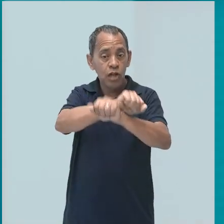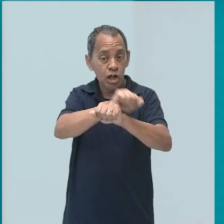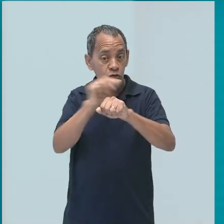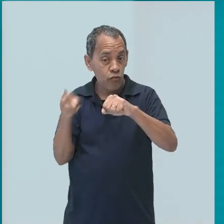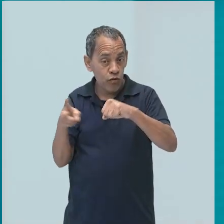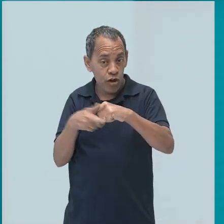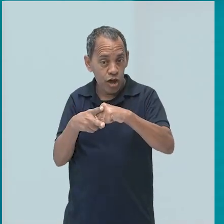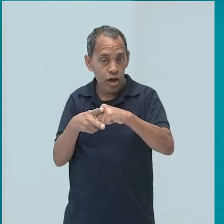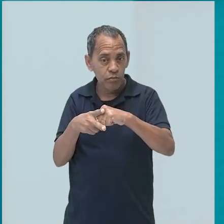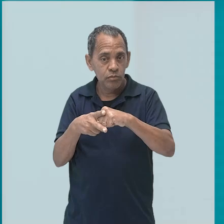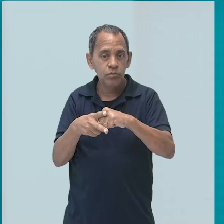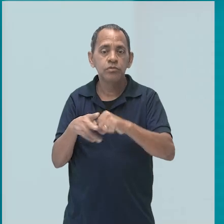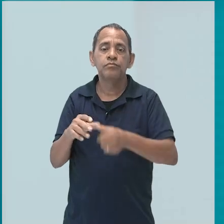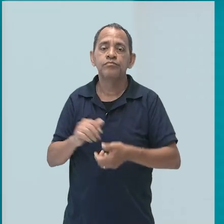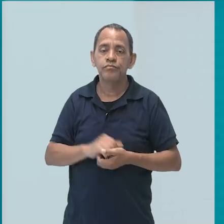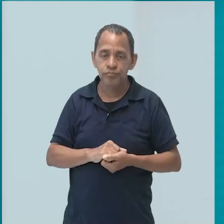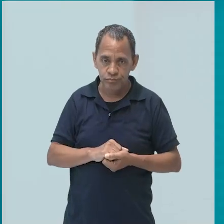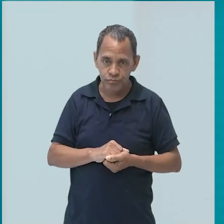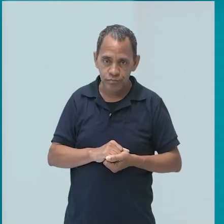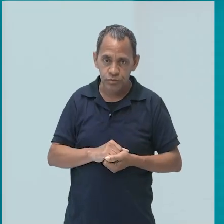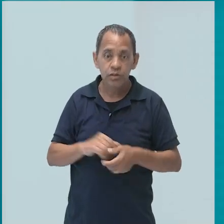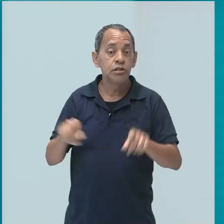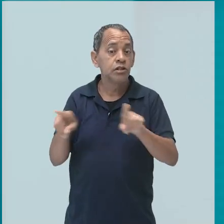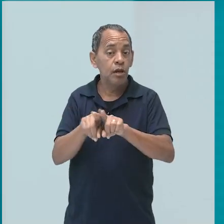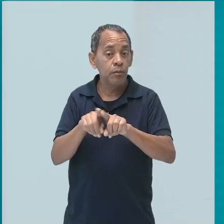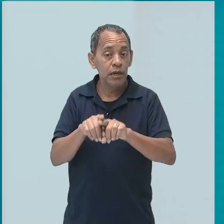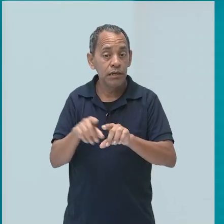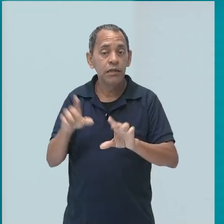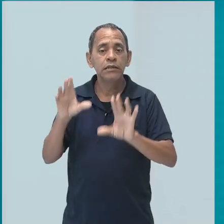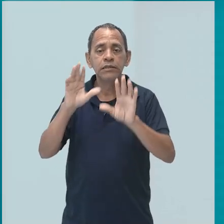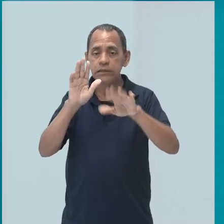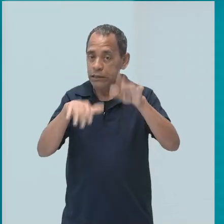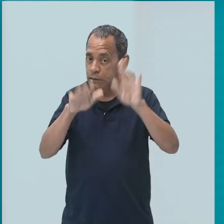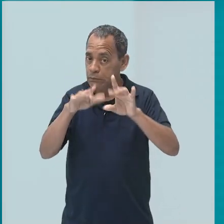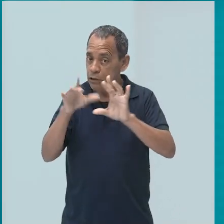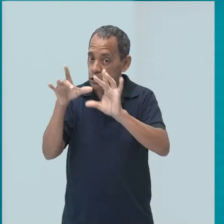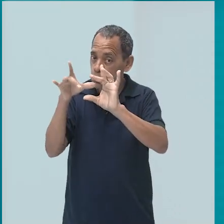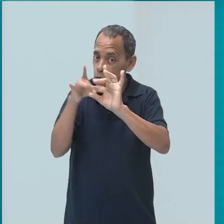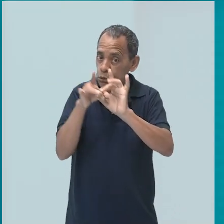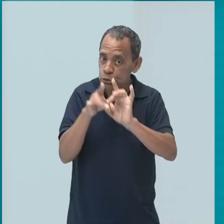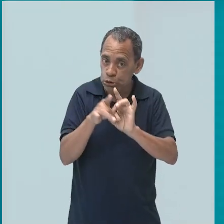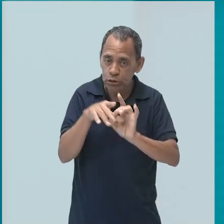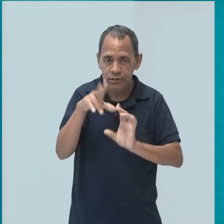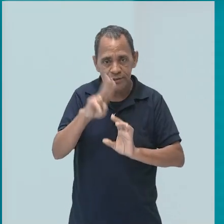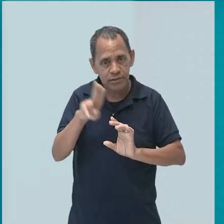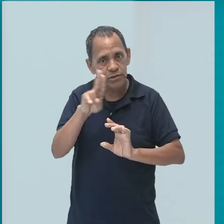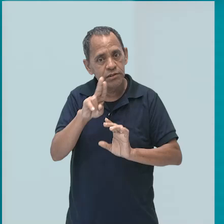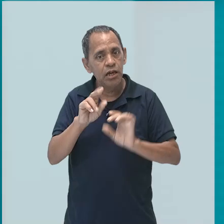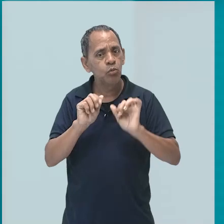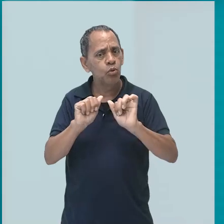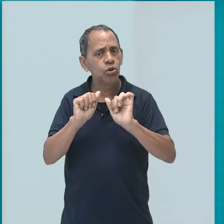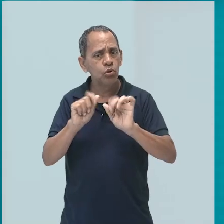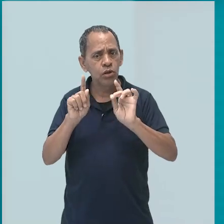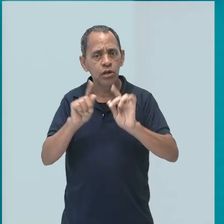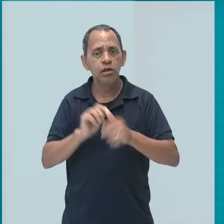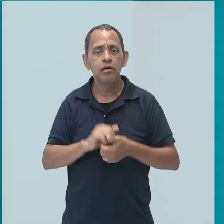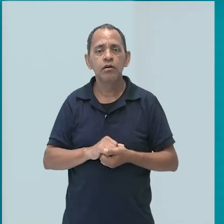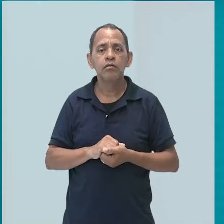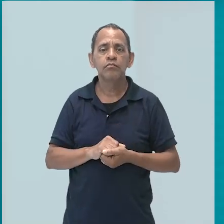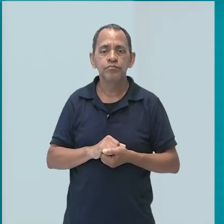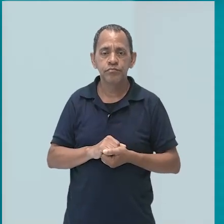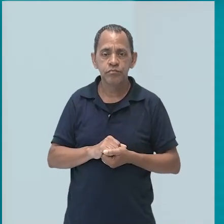observar o contexto em que o texto, ou seja, em que ele é empregado, para poder perceber, para poder